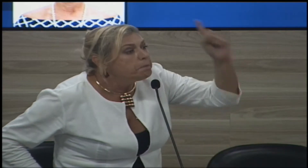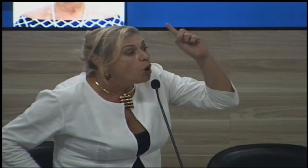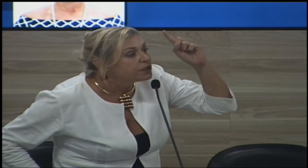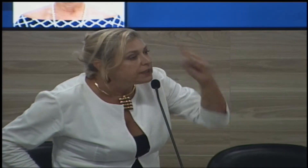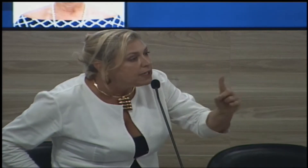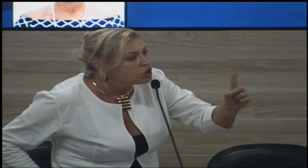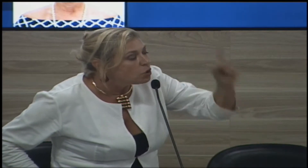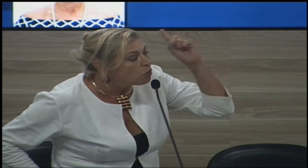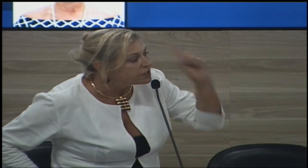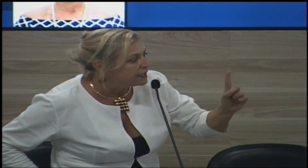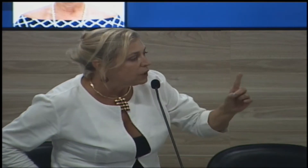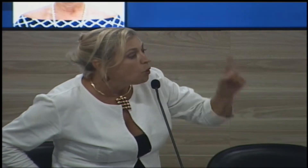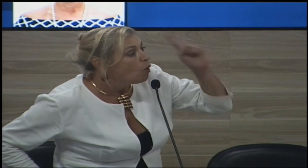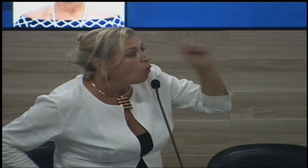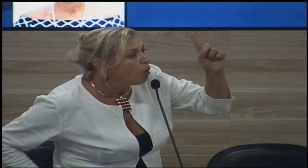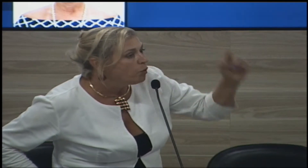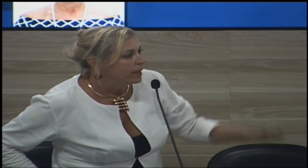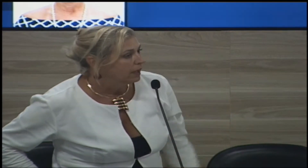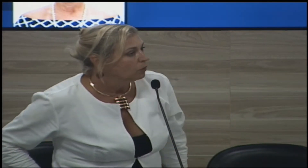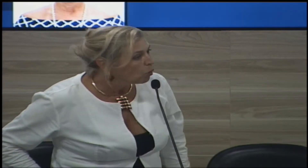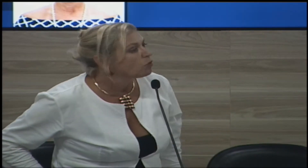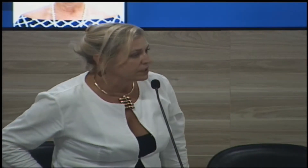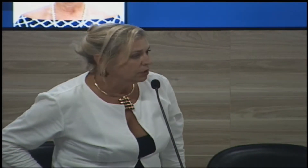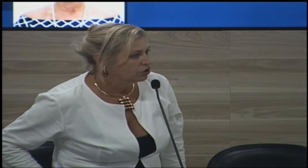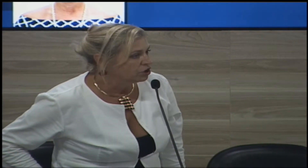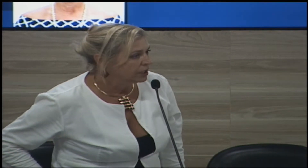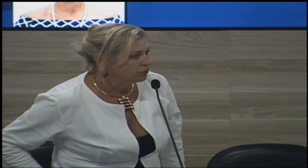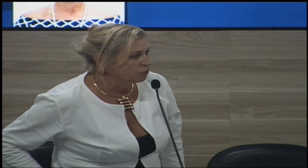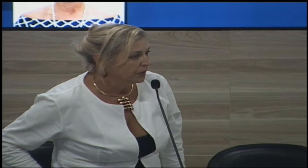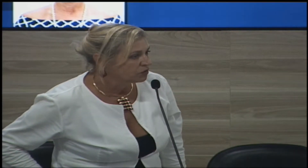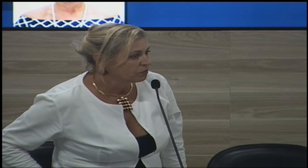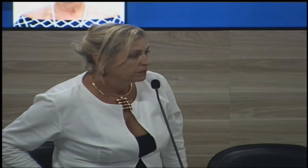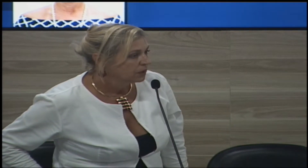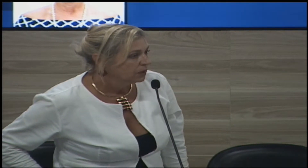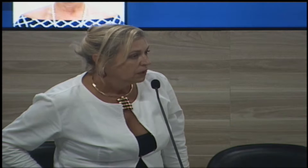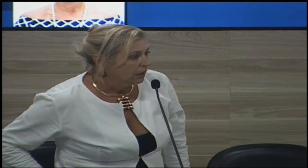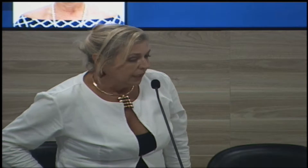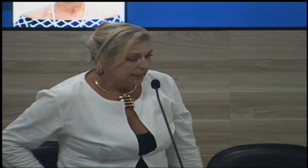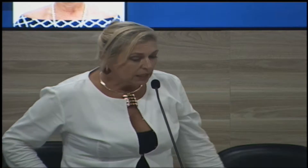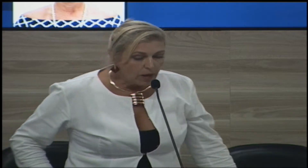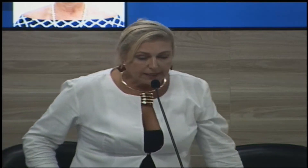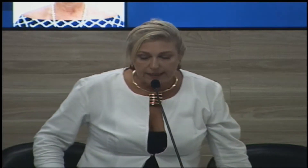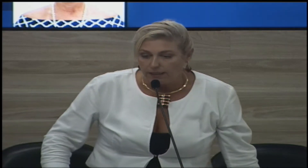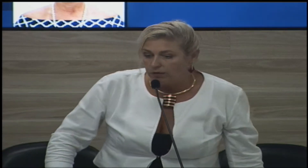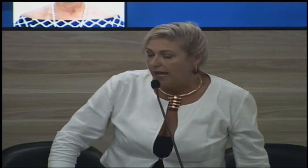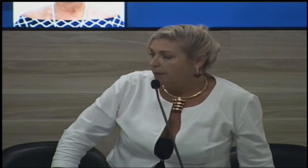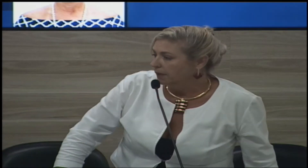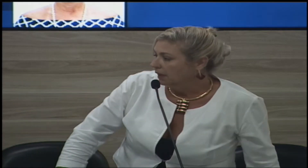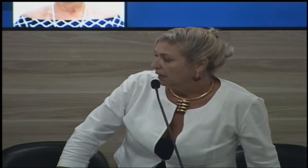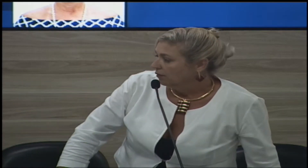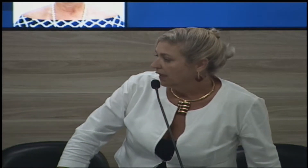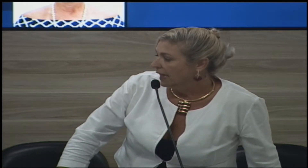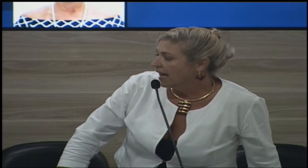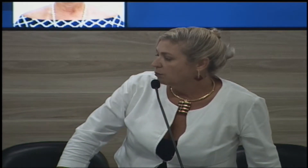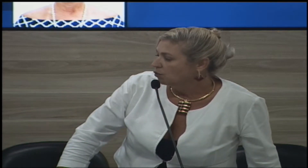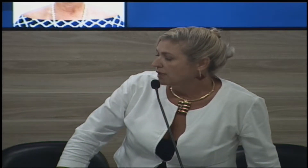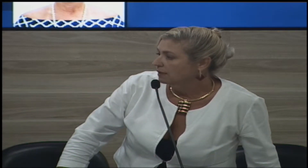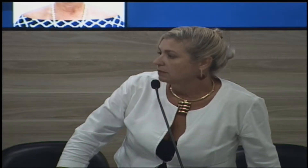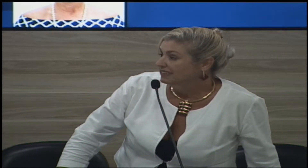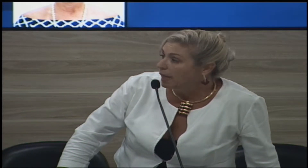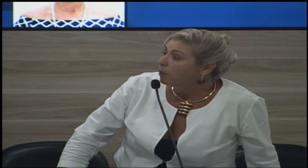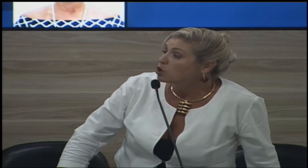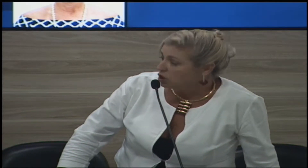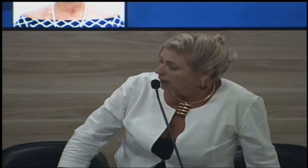um importante conselho, como é o Conselho de Direitos Humanos. Então, aqui não cabe